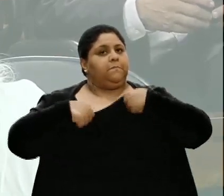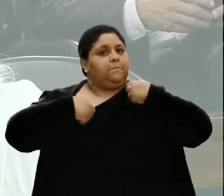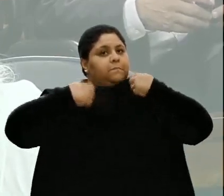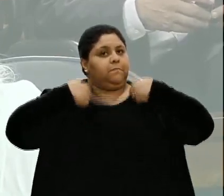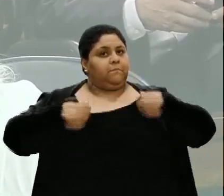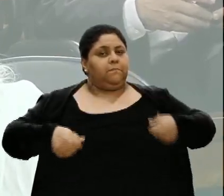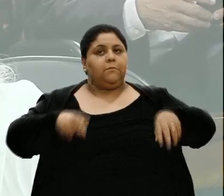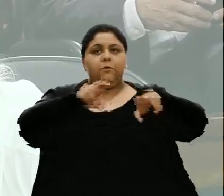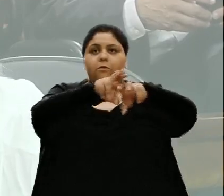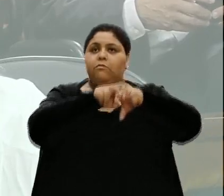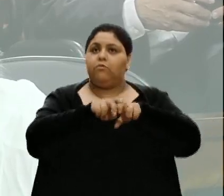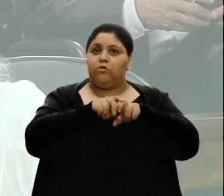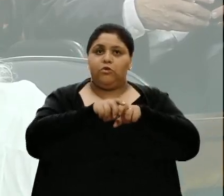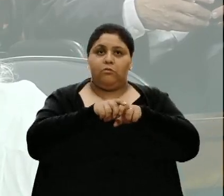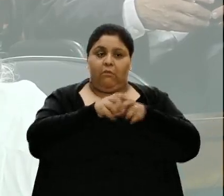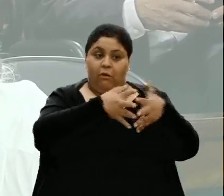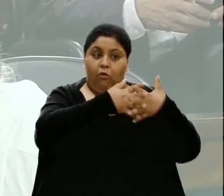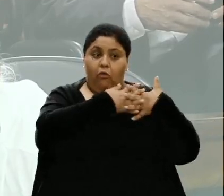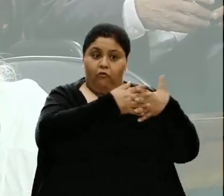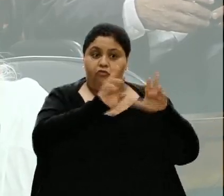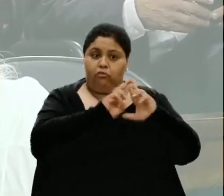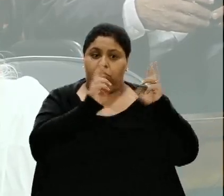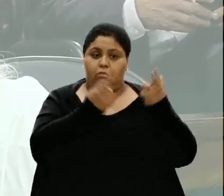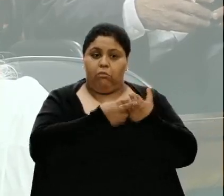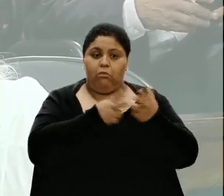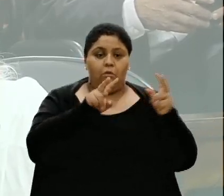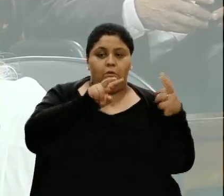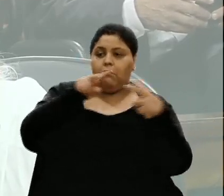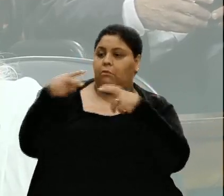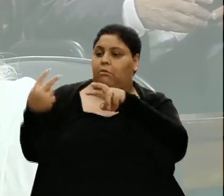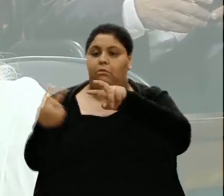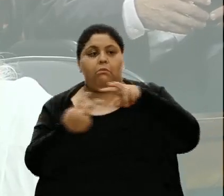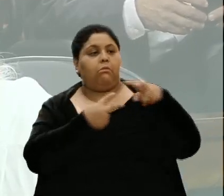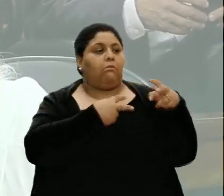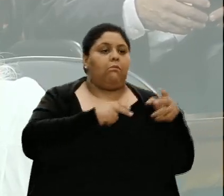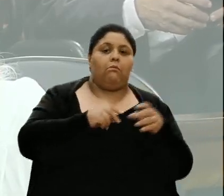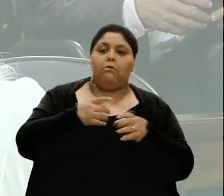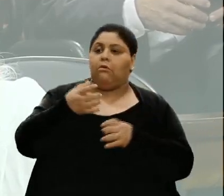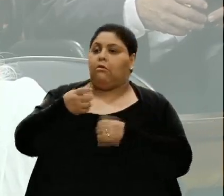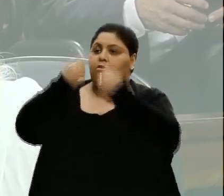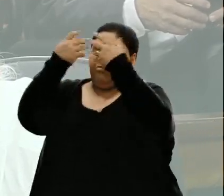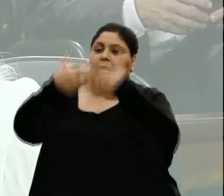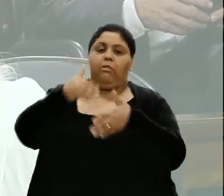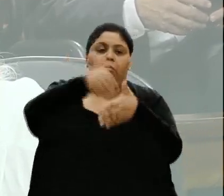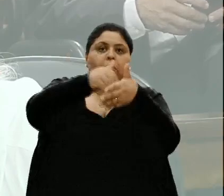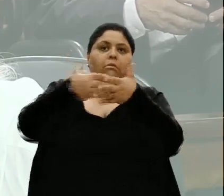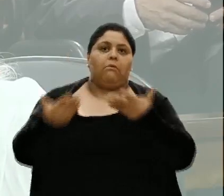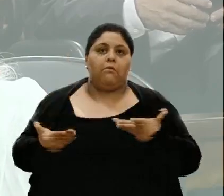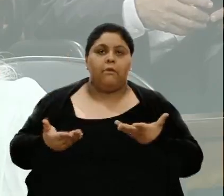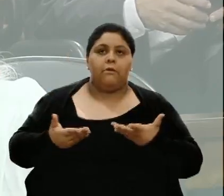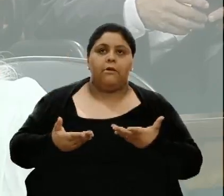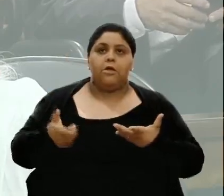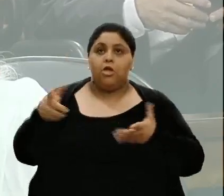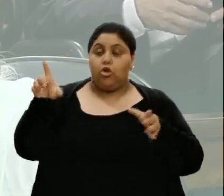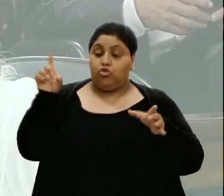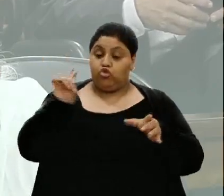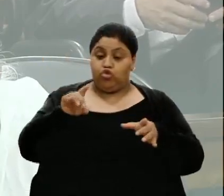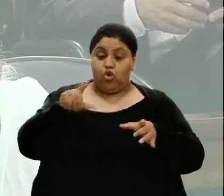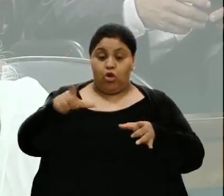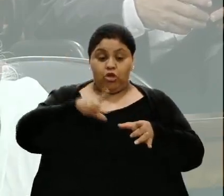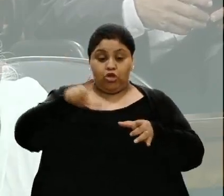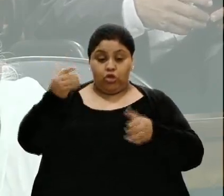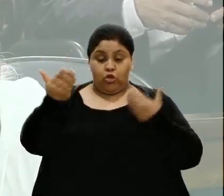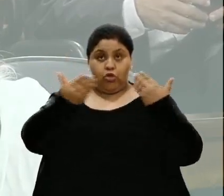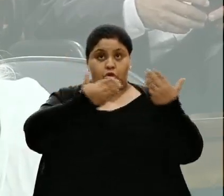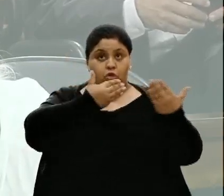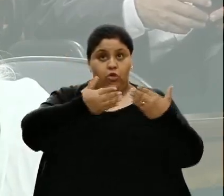Por isso que ficou tudo estrambelhado aqui na sessão, um olha para o outro e ficou contando voto. E eu só criei dúvidas, vereador Juliano Valim, não